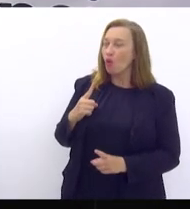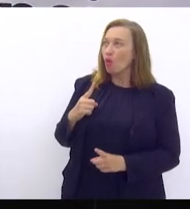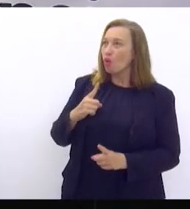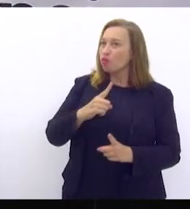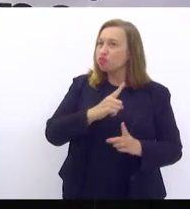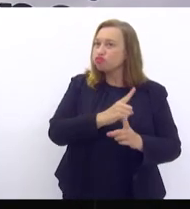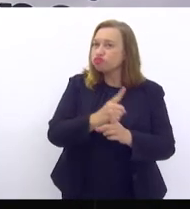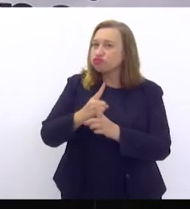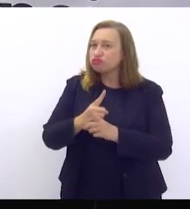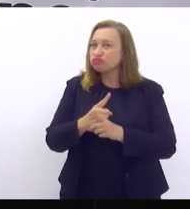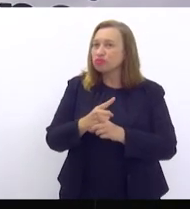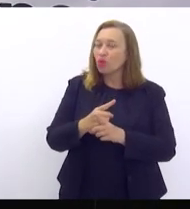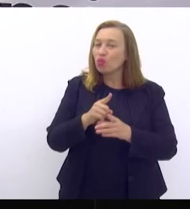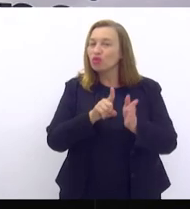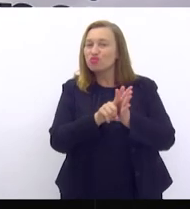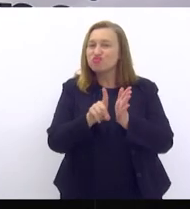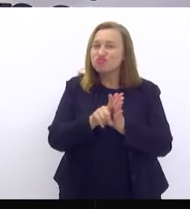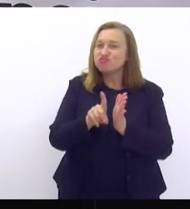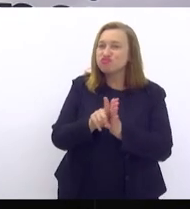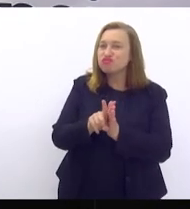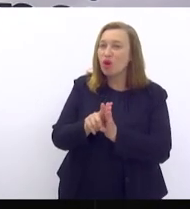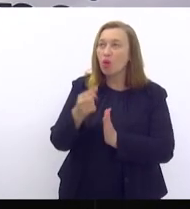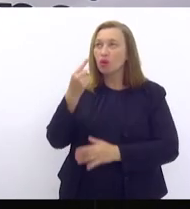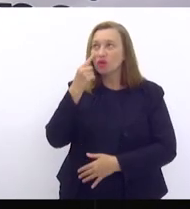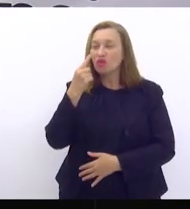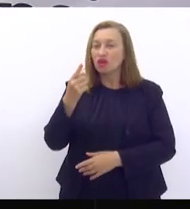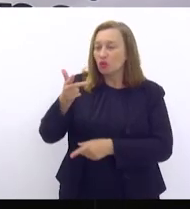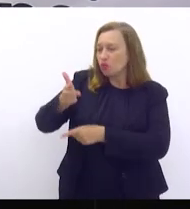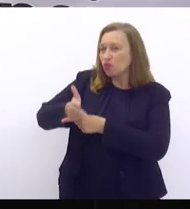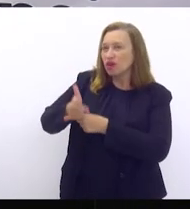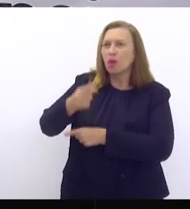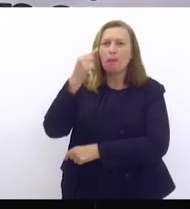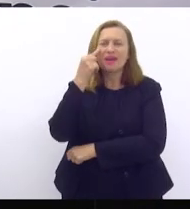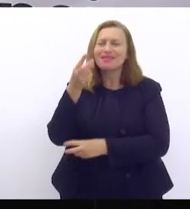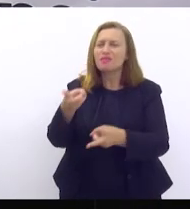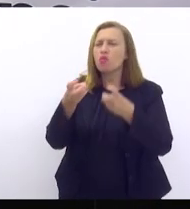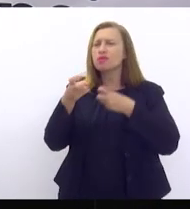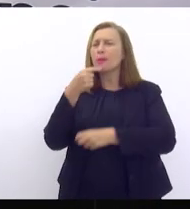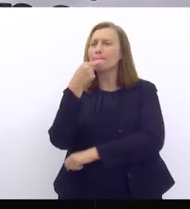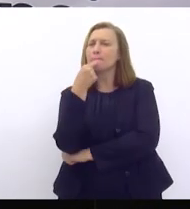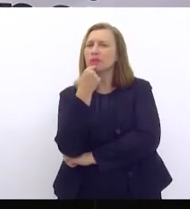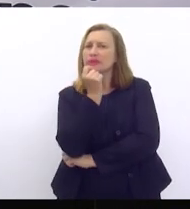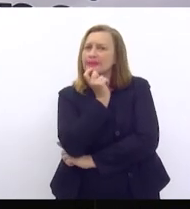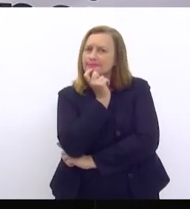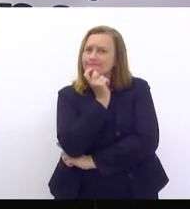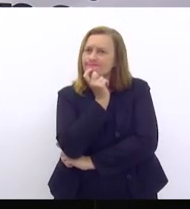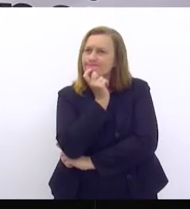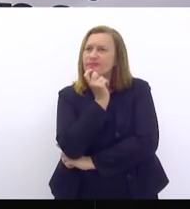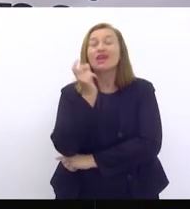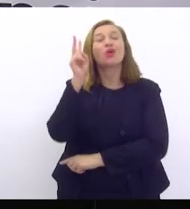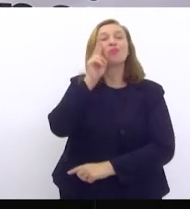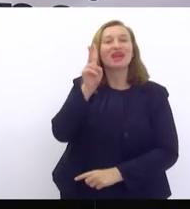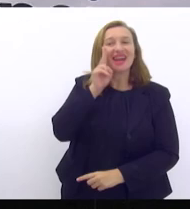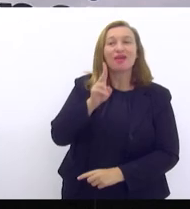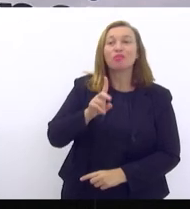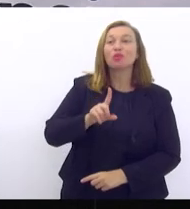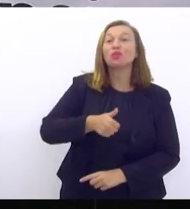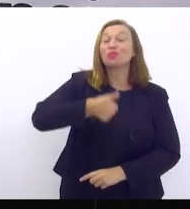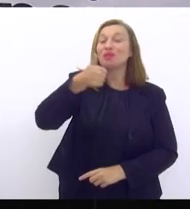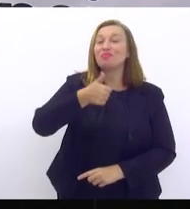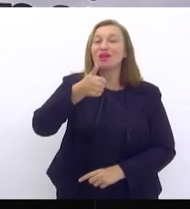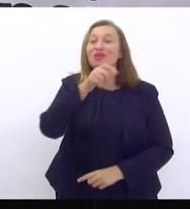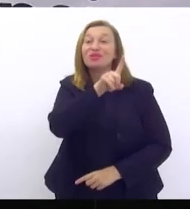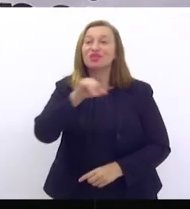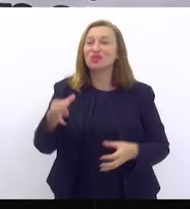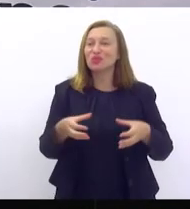alguns questionamentos, viu? Um deles, quando eu assisti o vídeo, eu comecei a perceber o seguinte. Eu me lembro do dia do primeiro grupo de